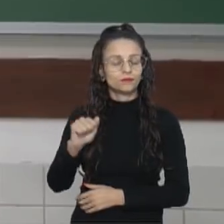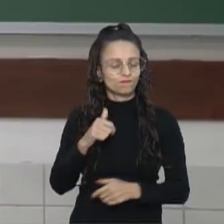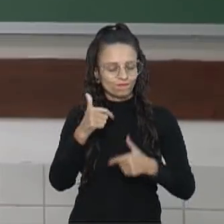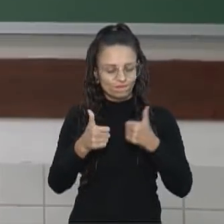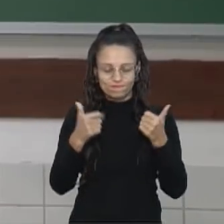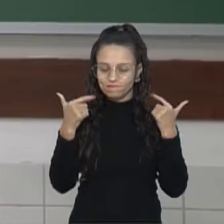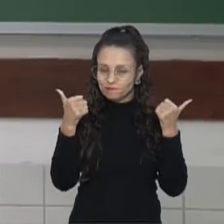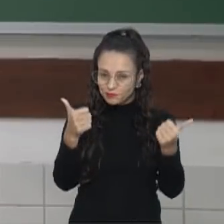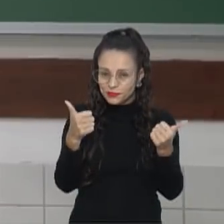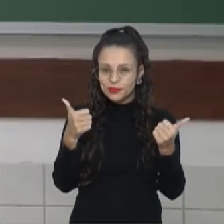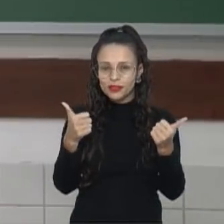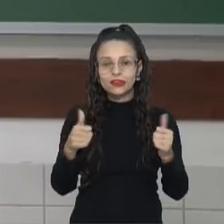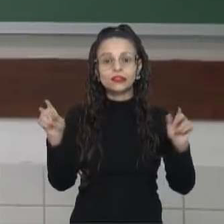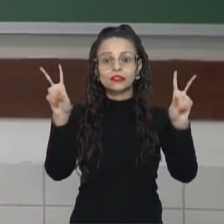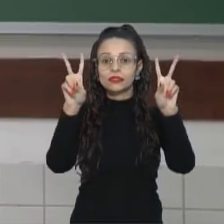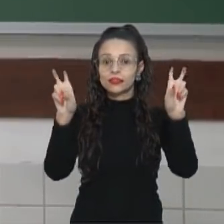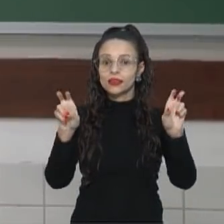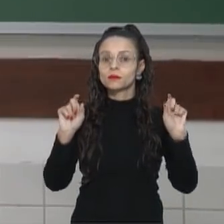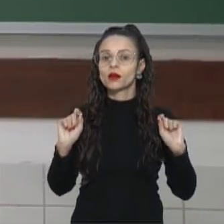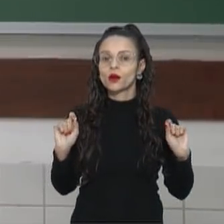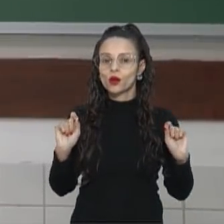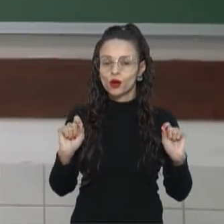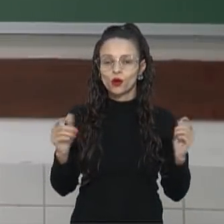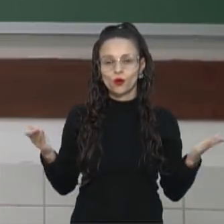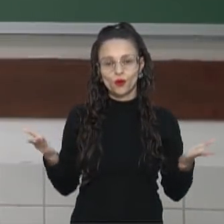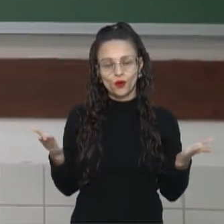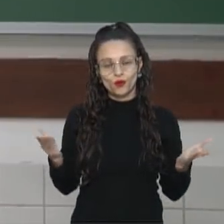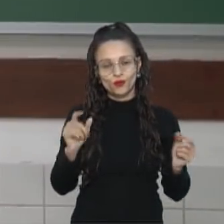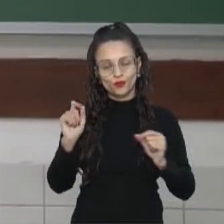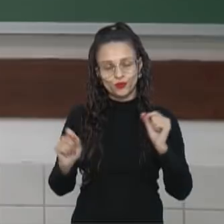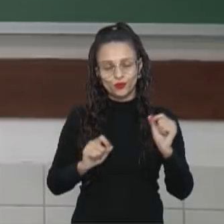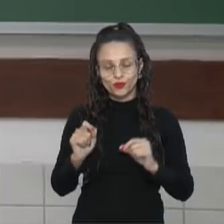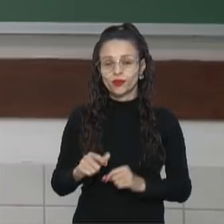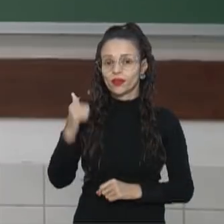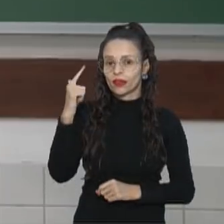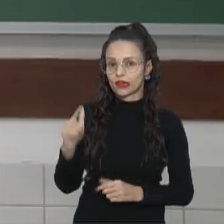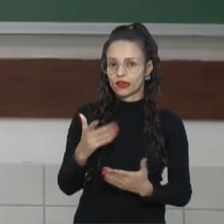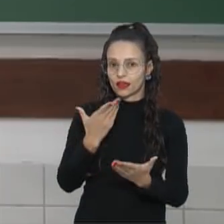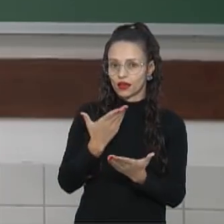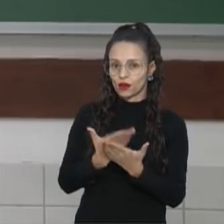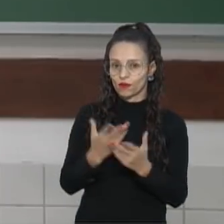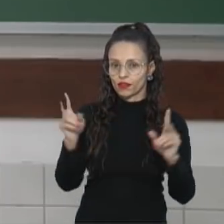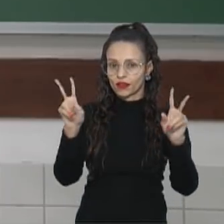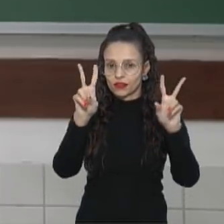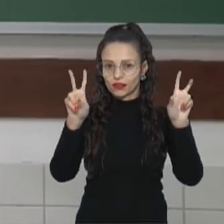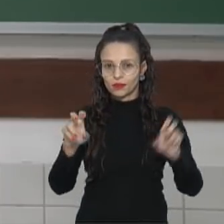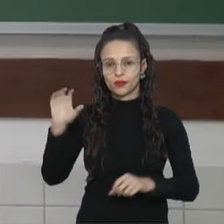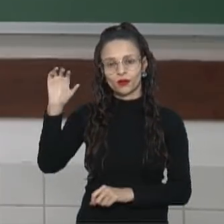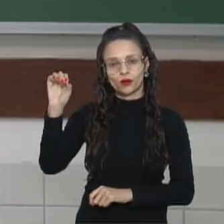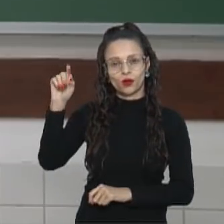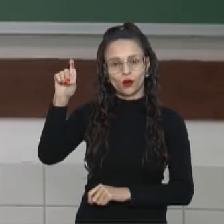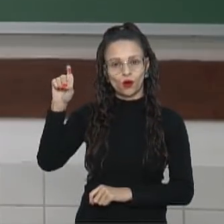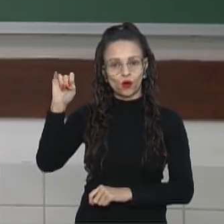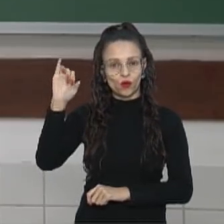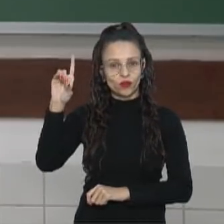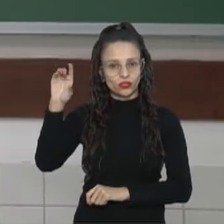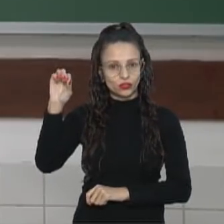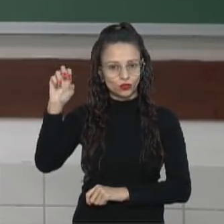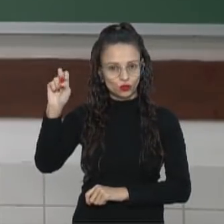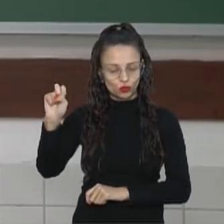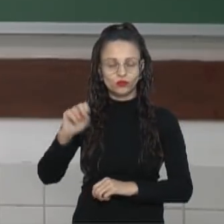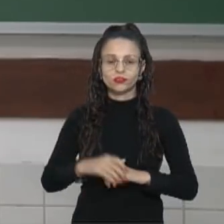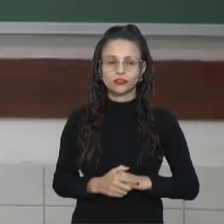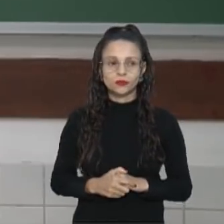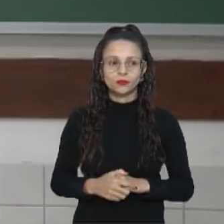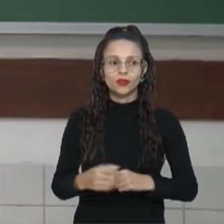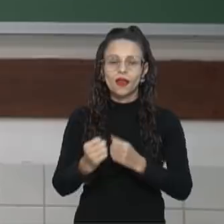bem. Qual o tema de hoje? Mais uma aula sobre óxidos, parte 2. Começando a aula com um abraço